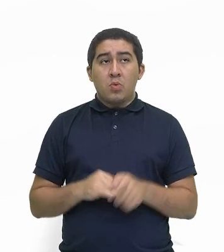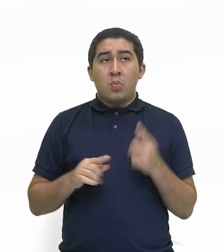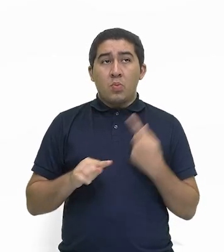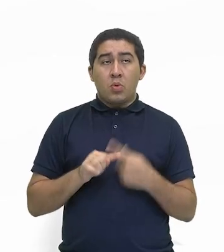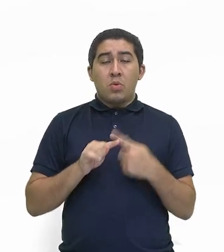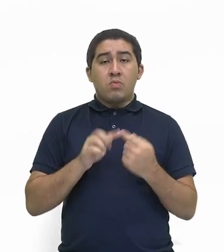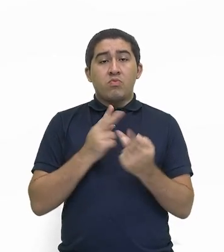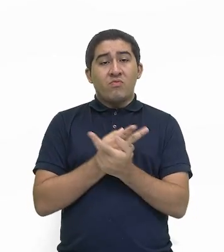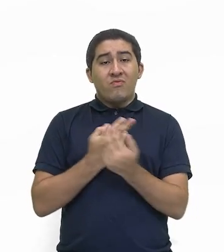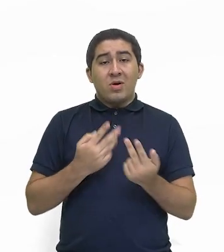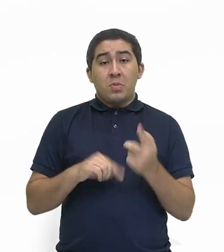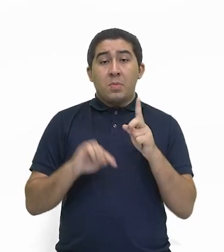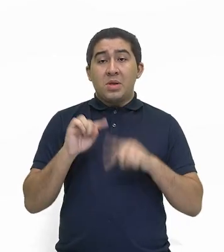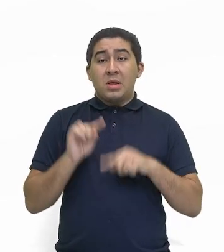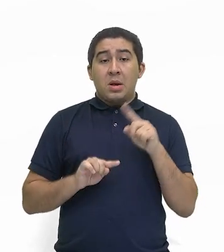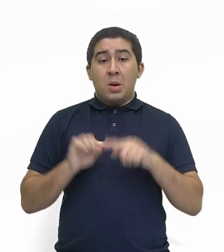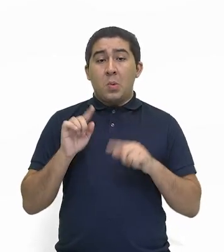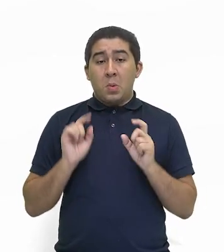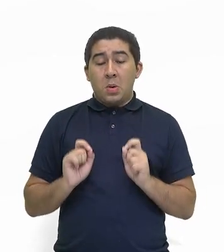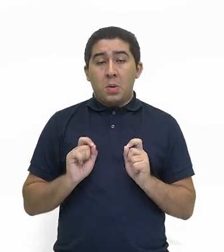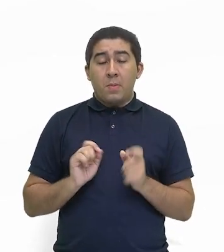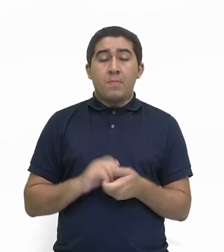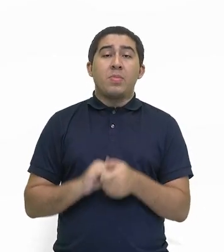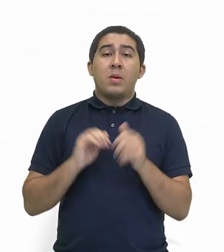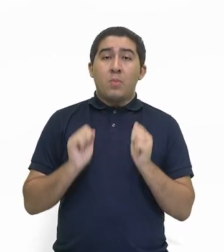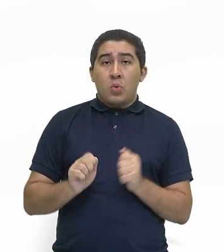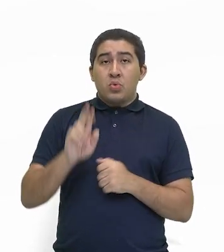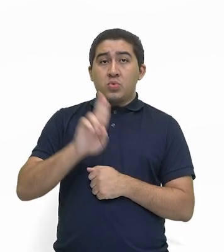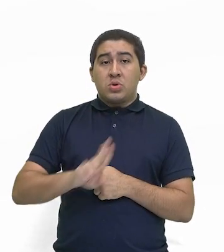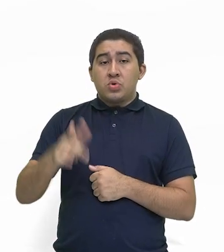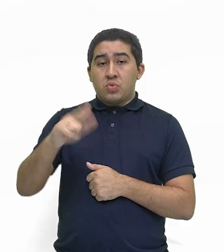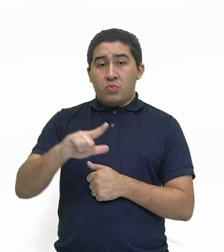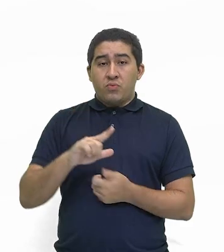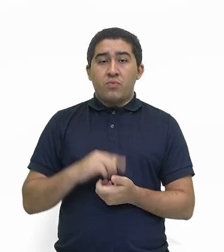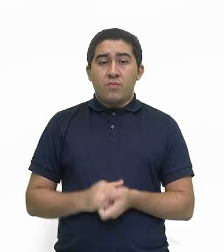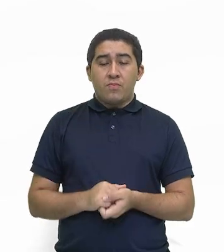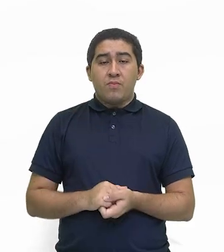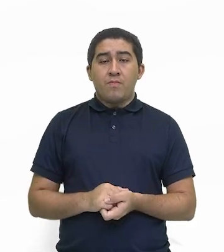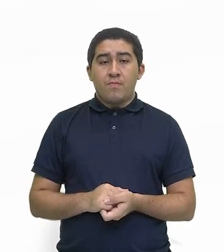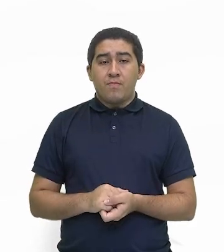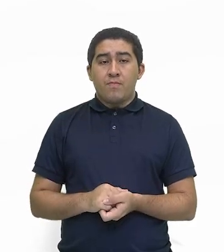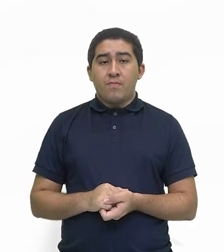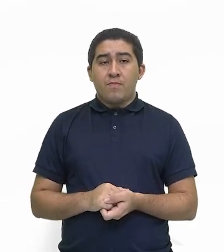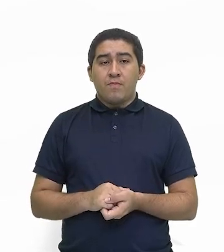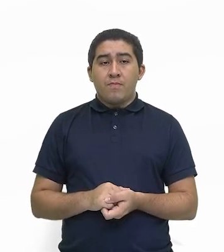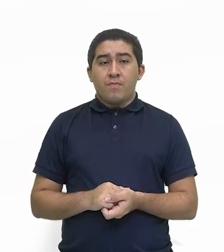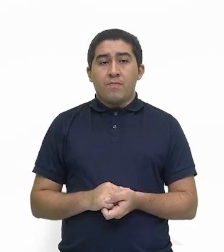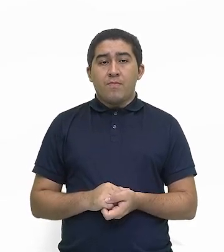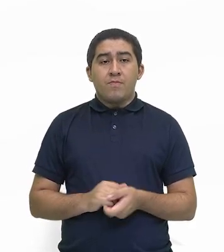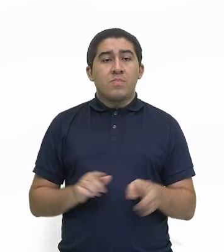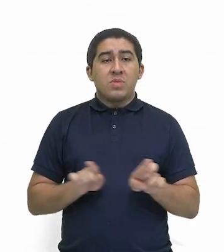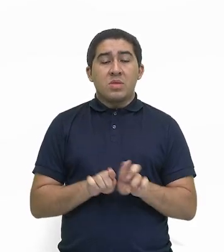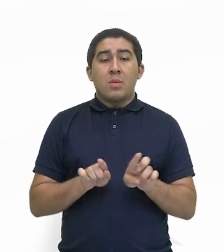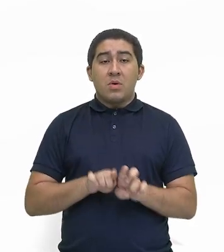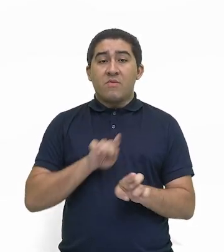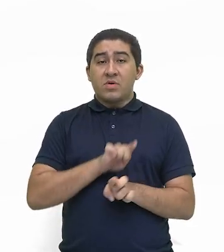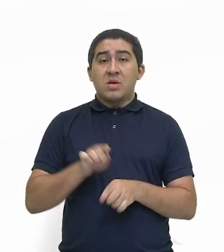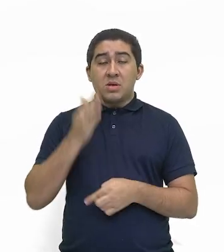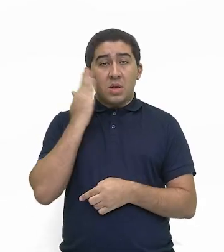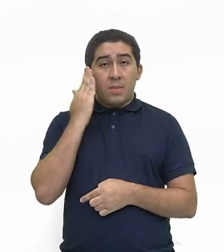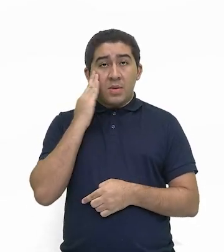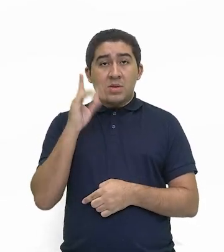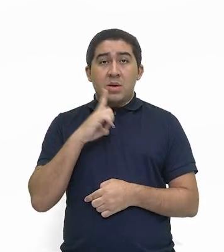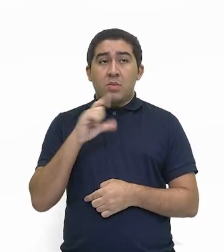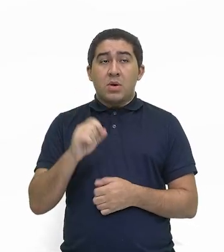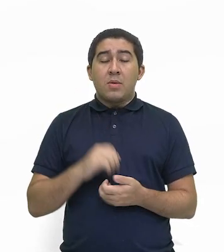muitos materiais, eles podem ser reutilizados. Olha que interessante. Além disso, vocês sabiam que eles têm